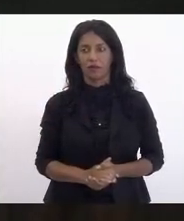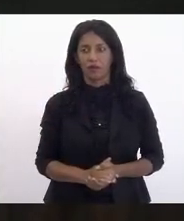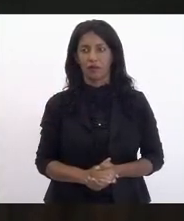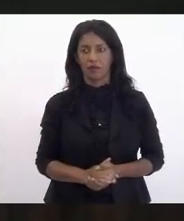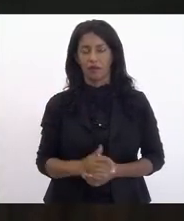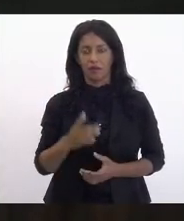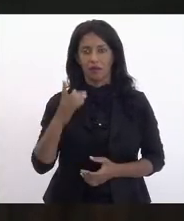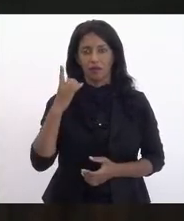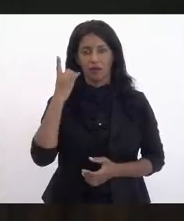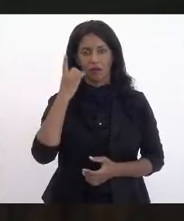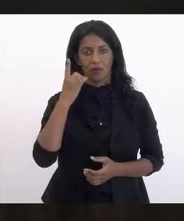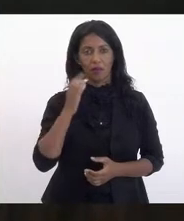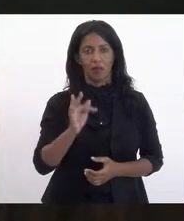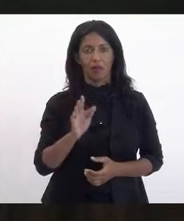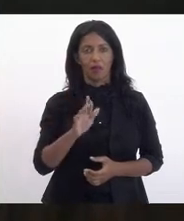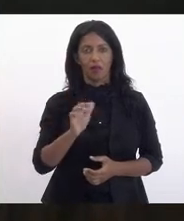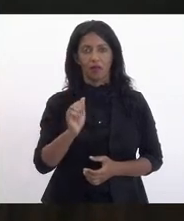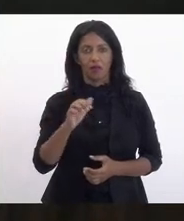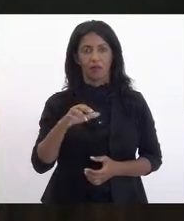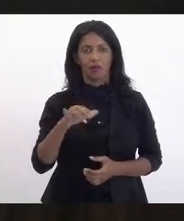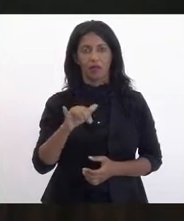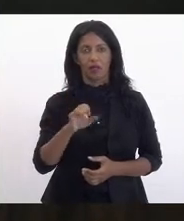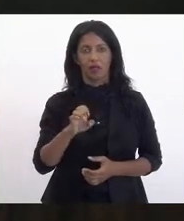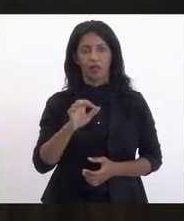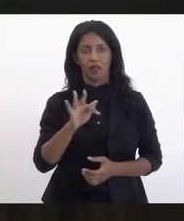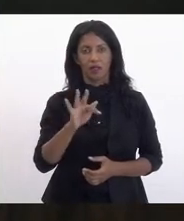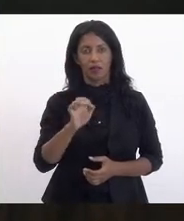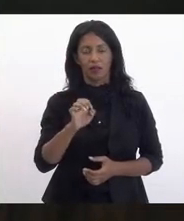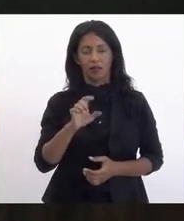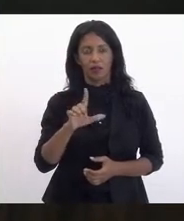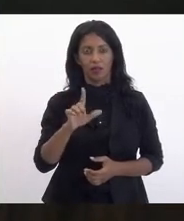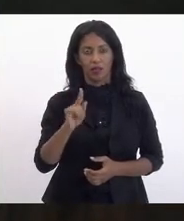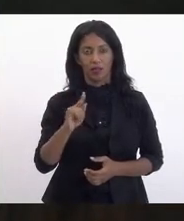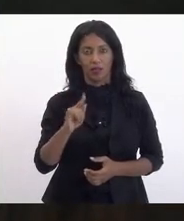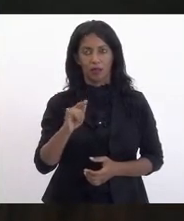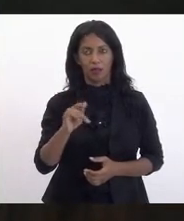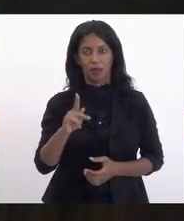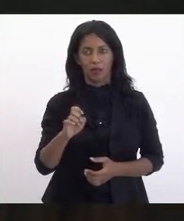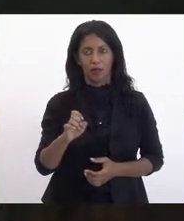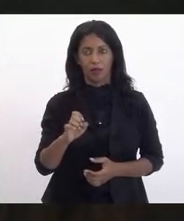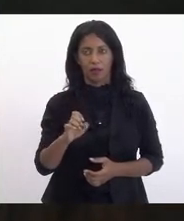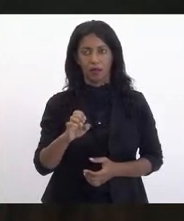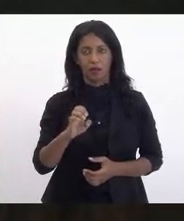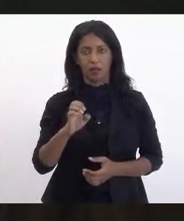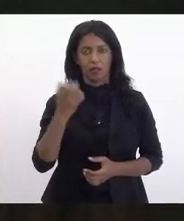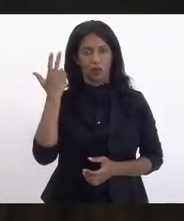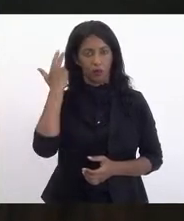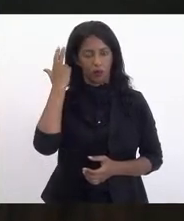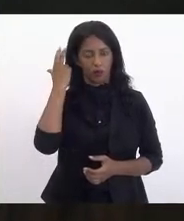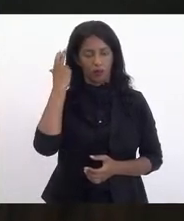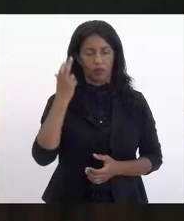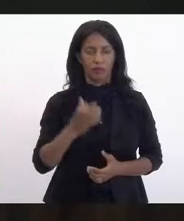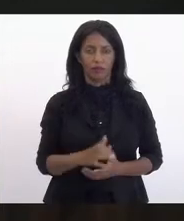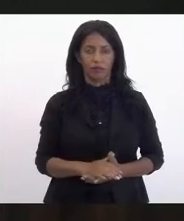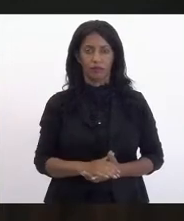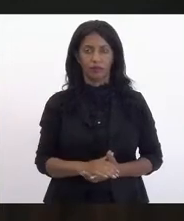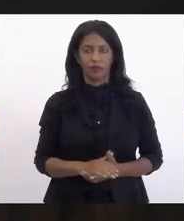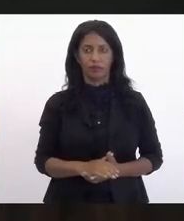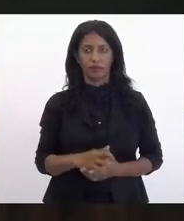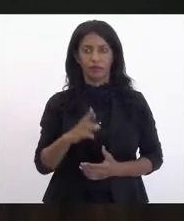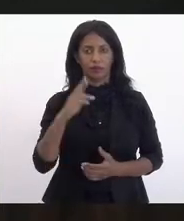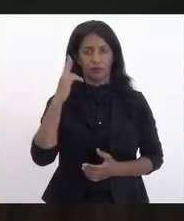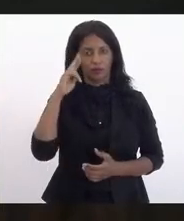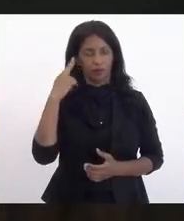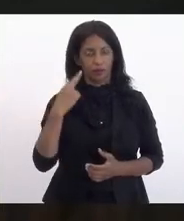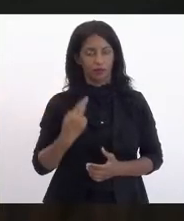Deputada Franciane Mota. Deputado Felipe Soares. Deputado Eliomar Coelho. Deputada